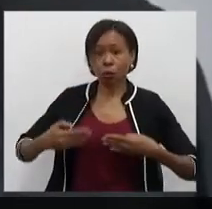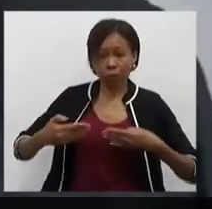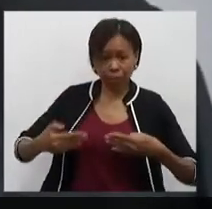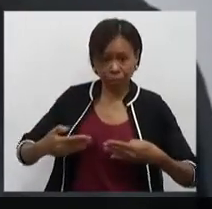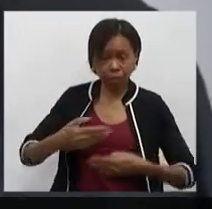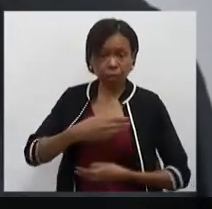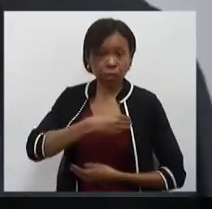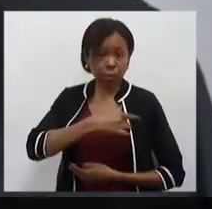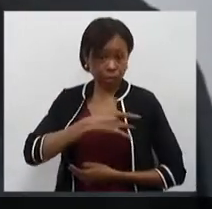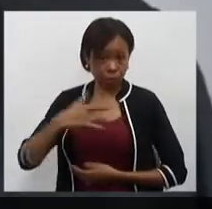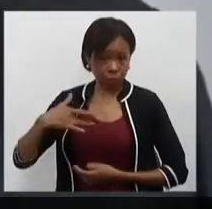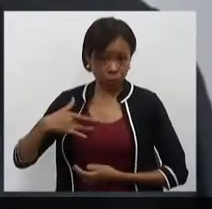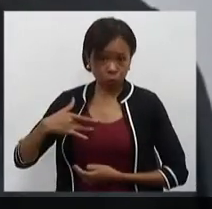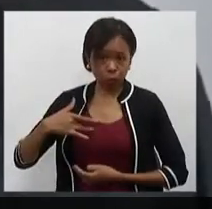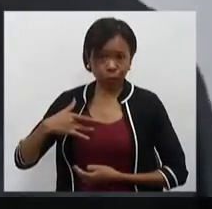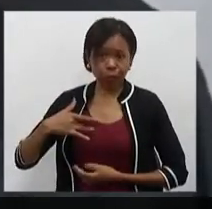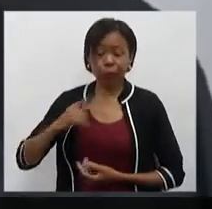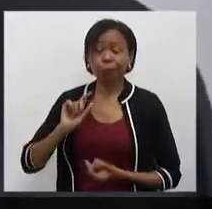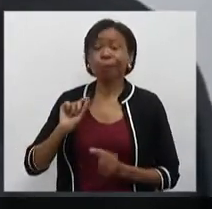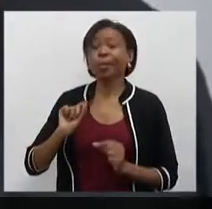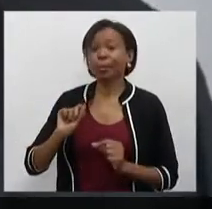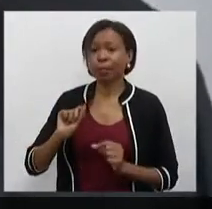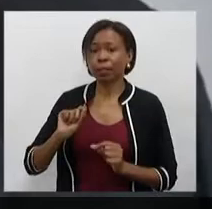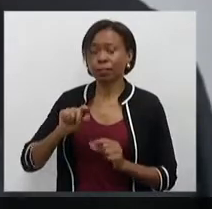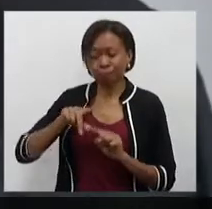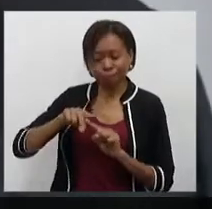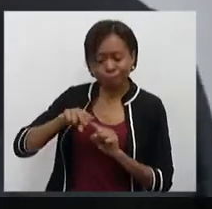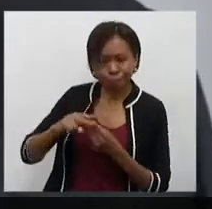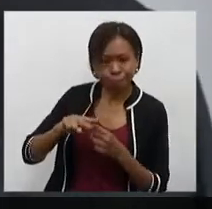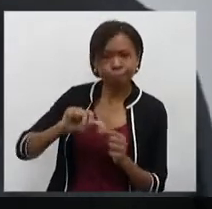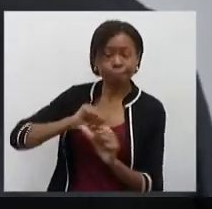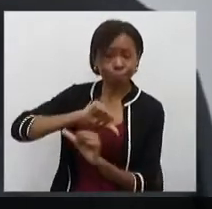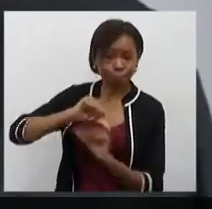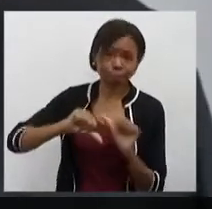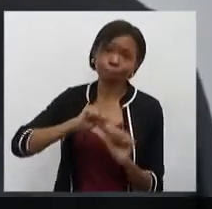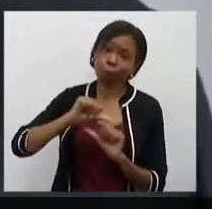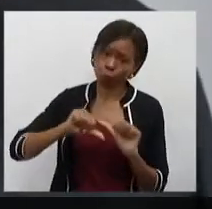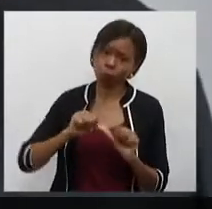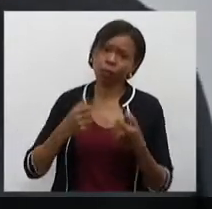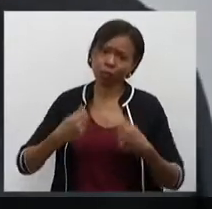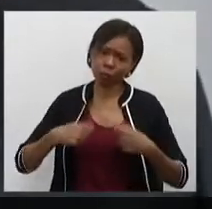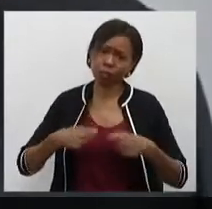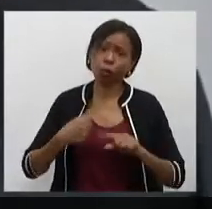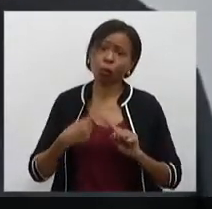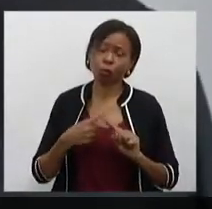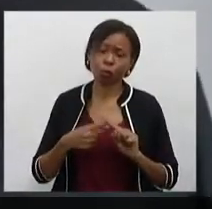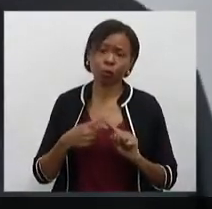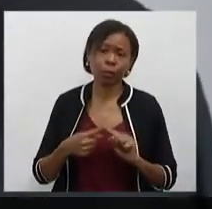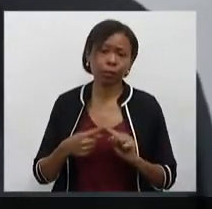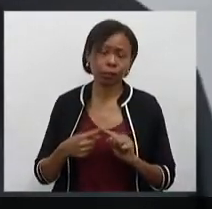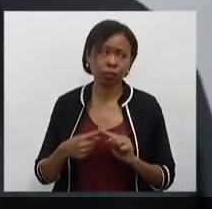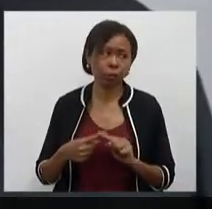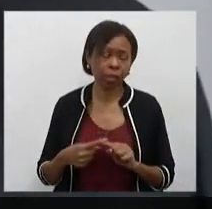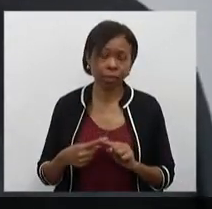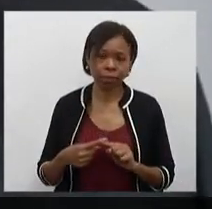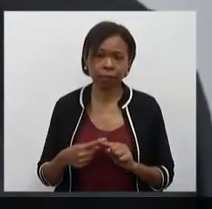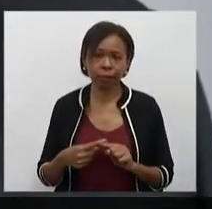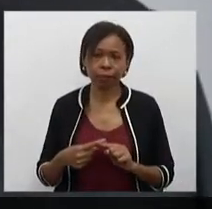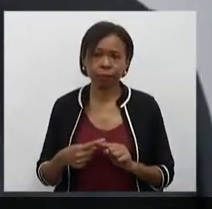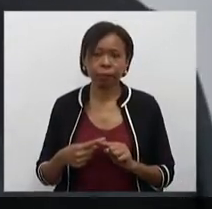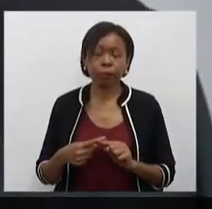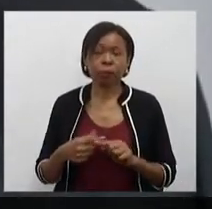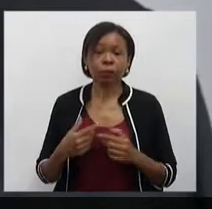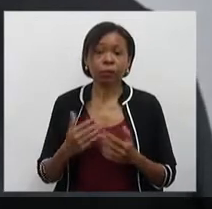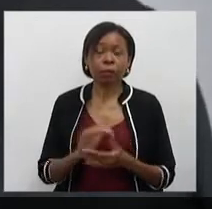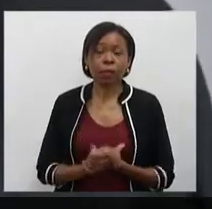essa alteração, né? Porque todos nós sabemos que isso é uma prerrogativa do PNI. Espero que a gente possa